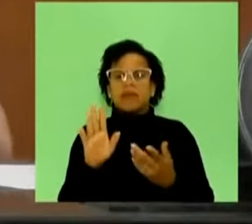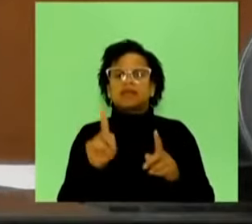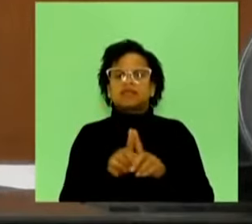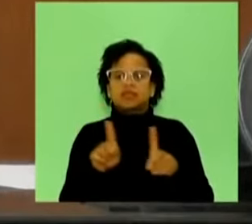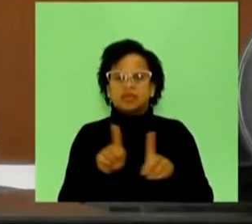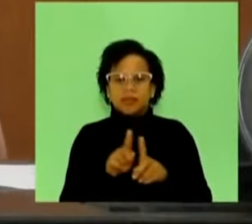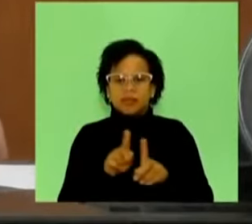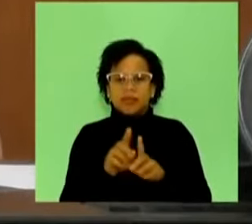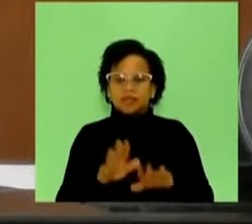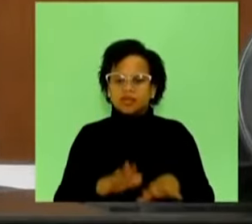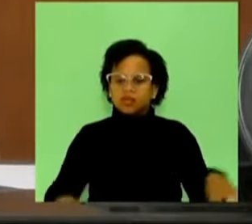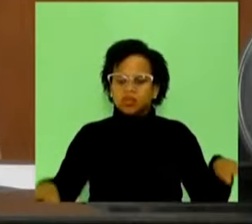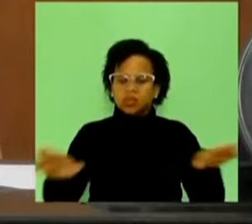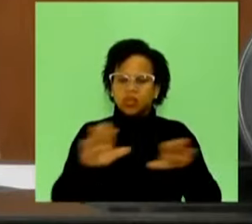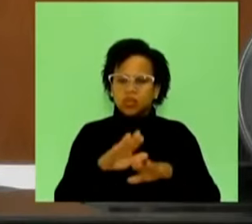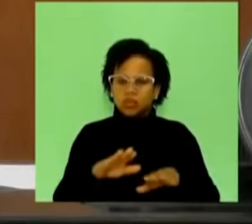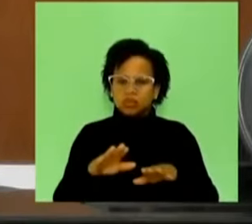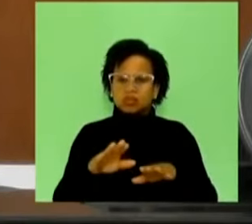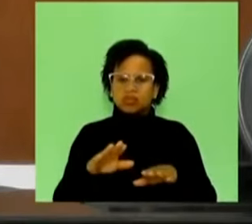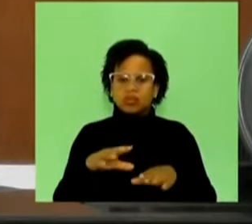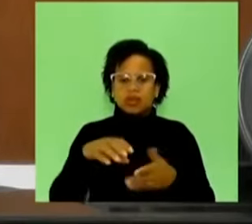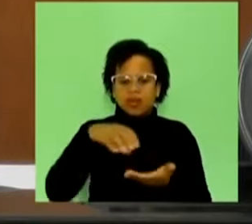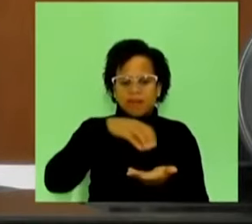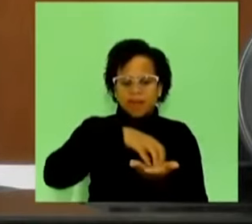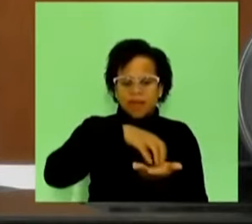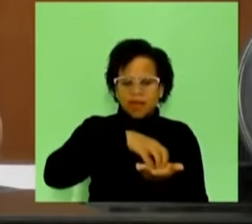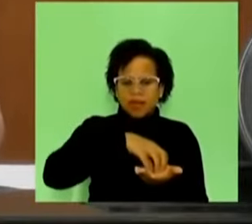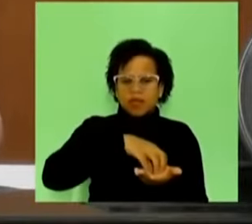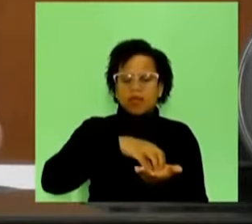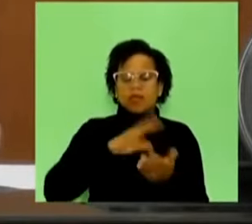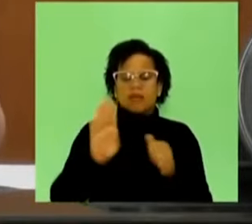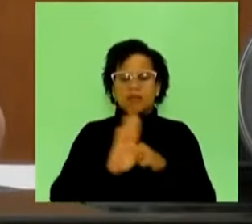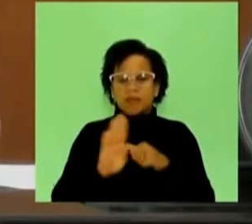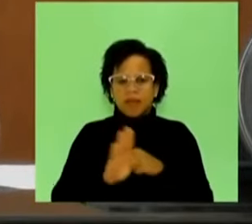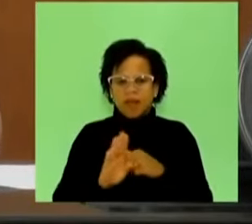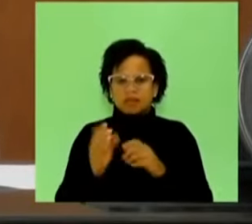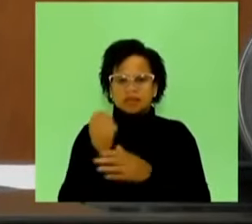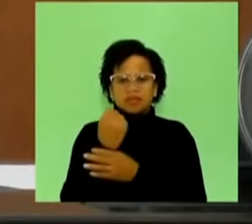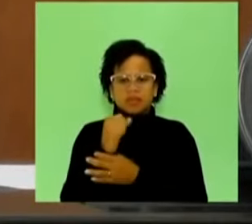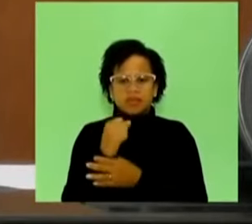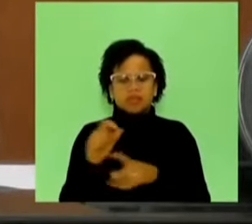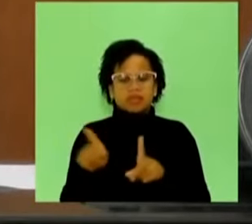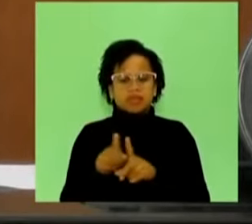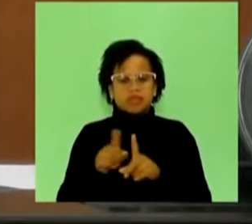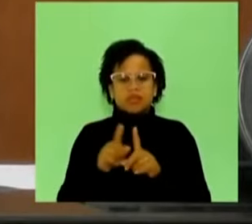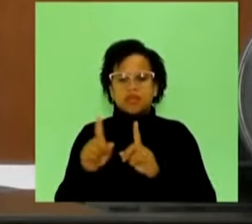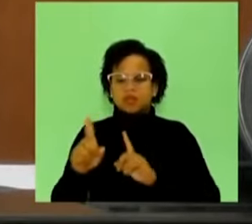aquele miolo ali do bairro ganha em segurança e ganha em fluidez por causa